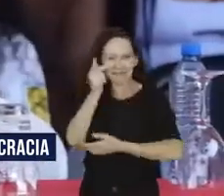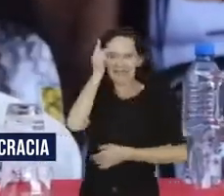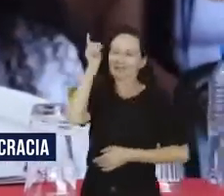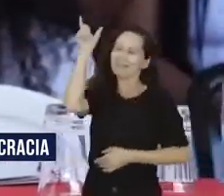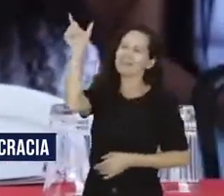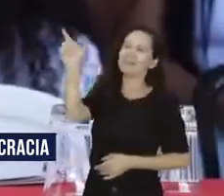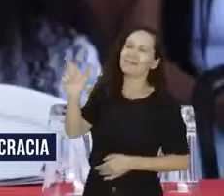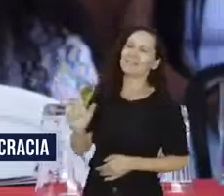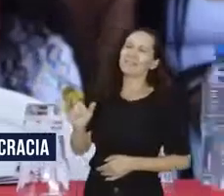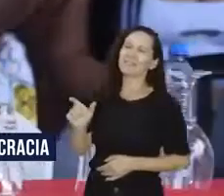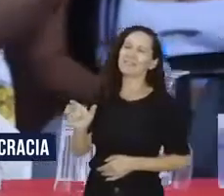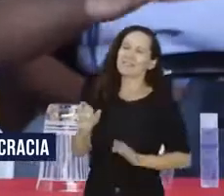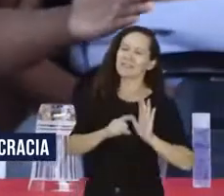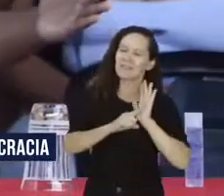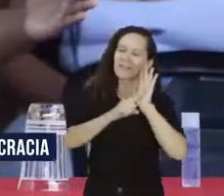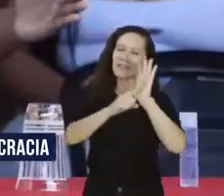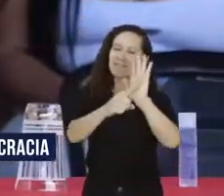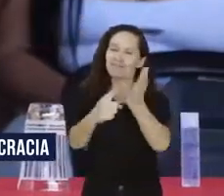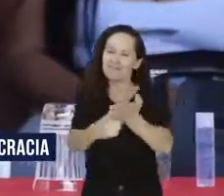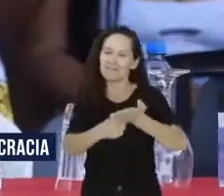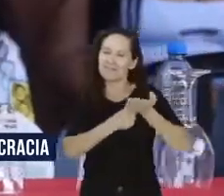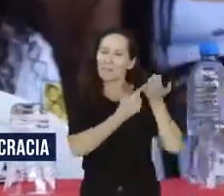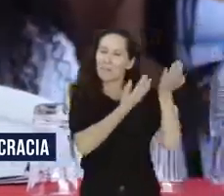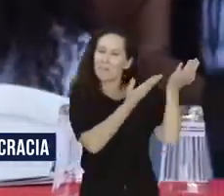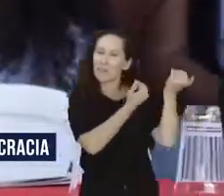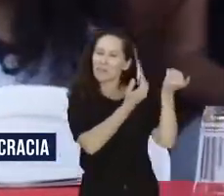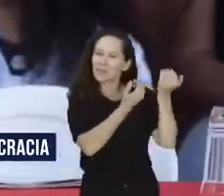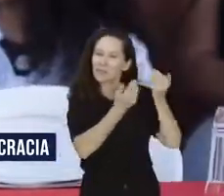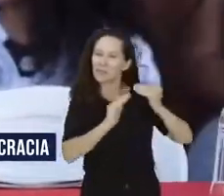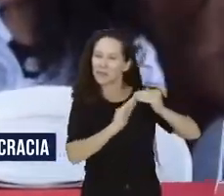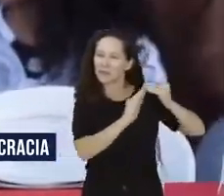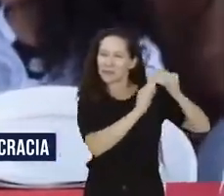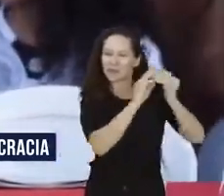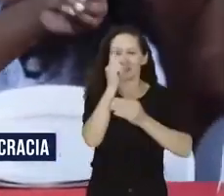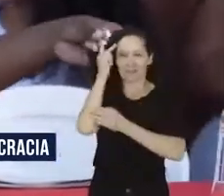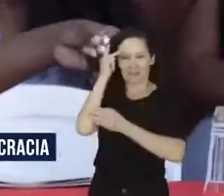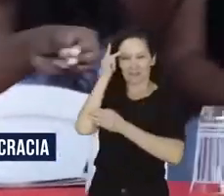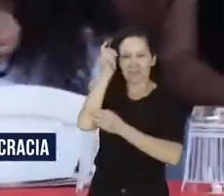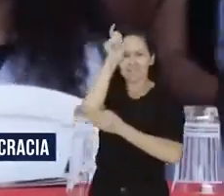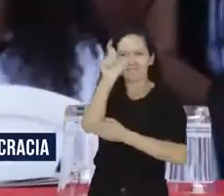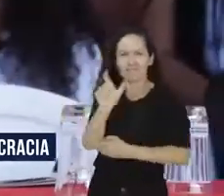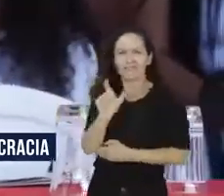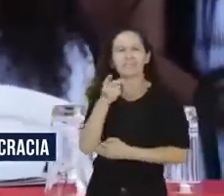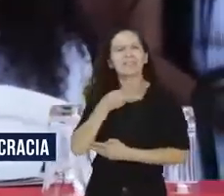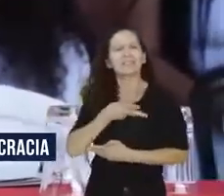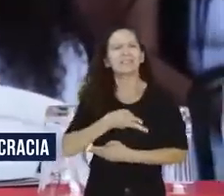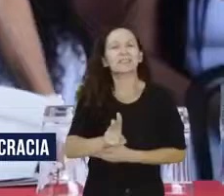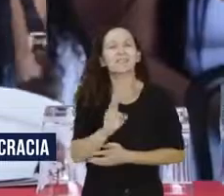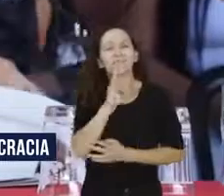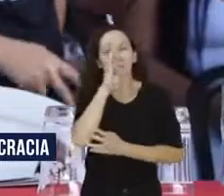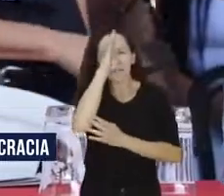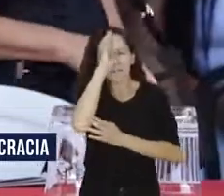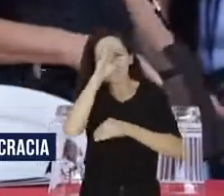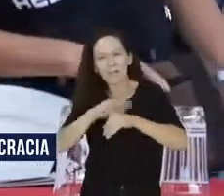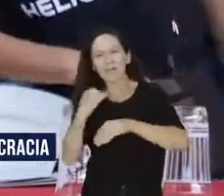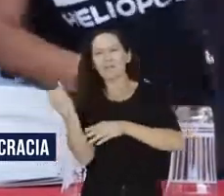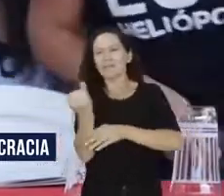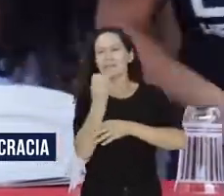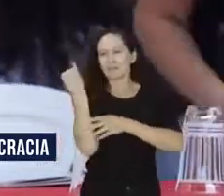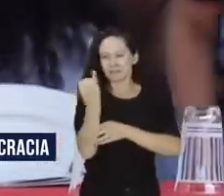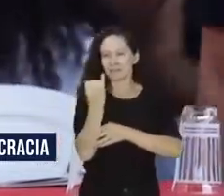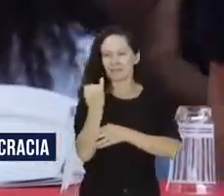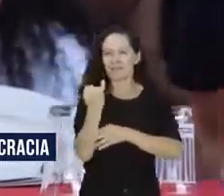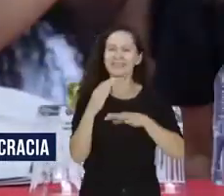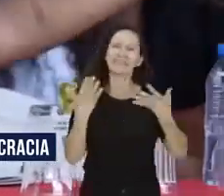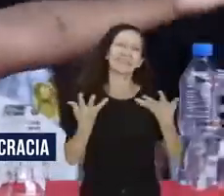e espelho para a juventude de Heliópolis. Uma pessoa que super é essencial. A gente é... Gente, o cara é foda.